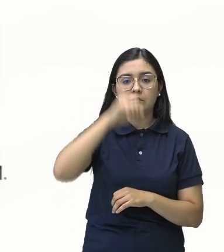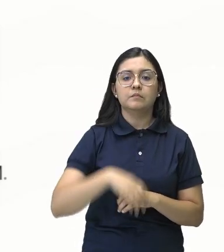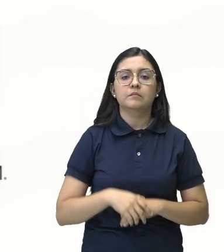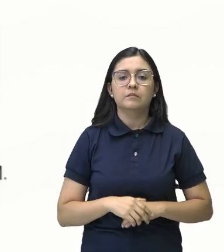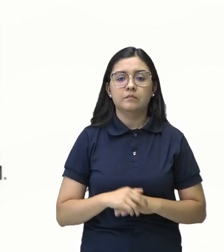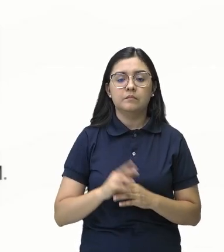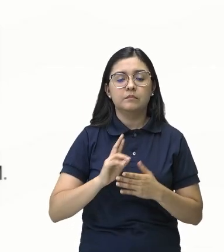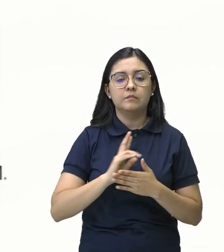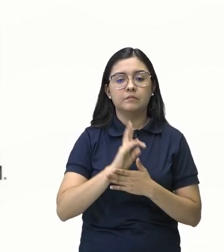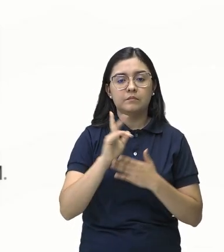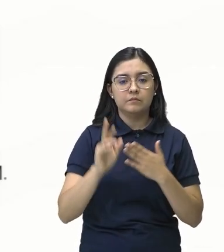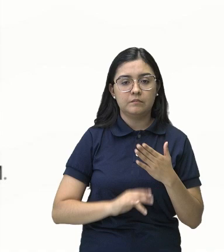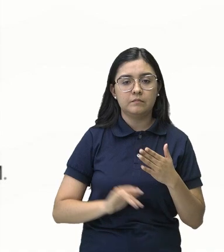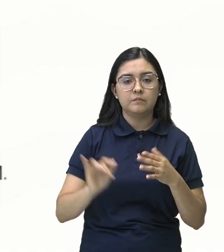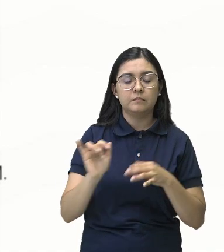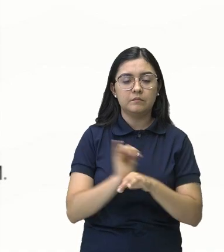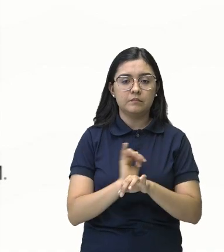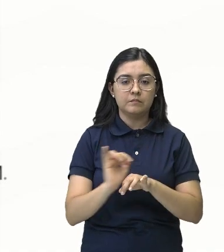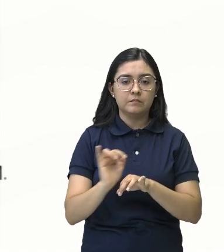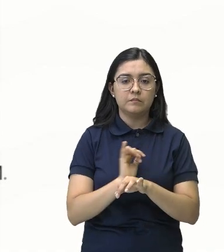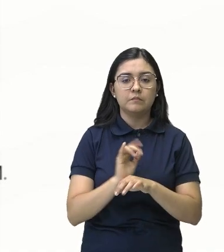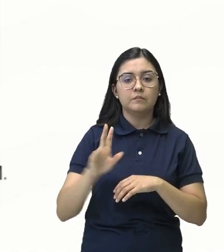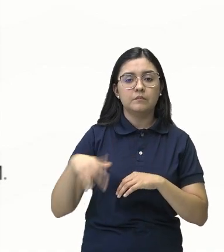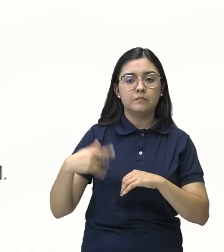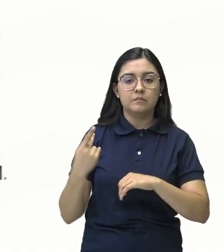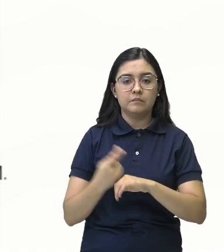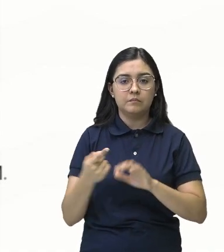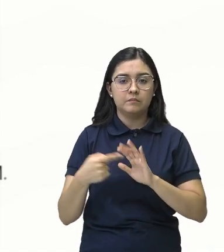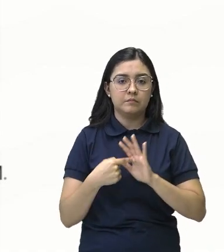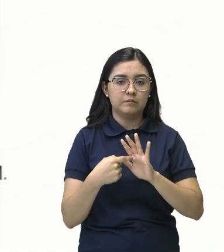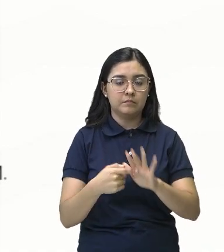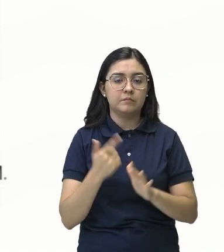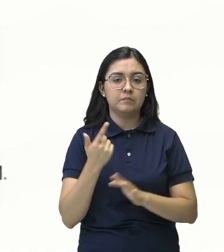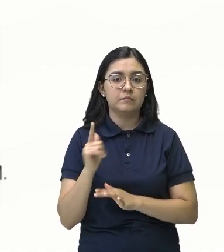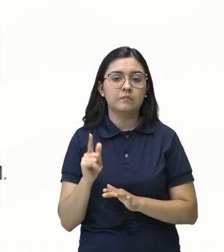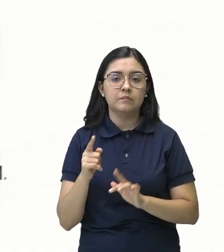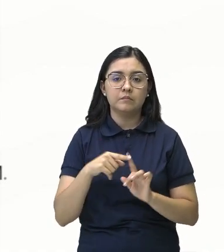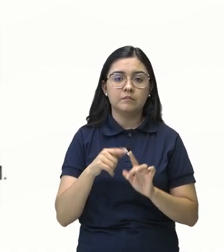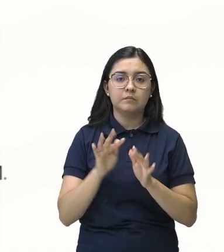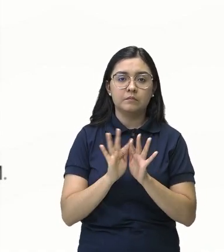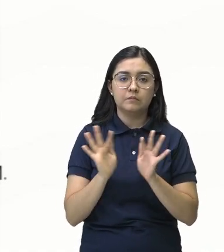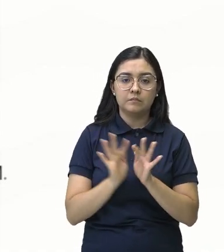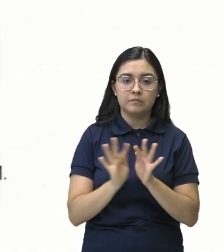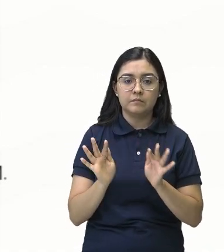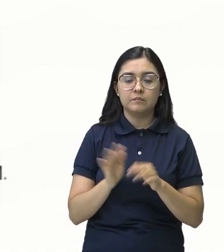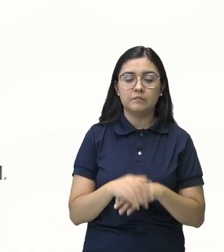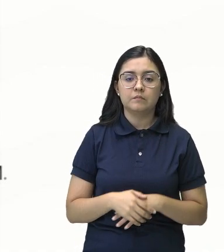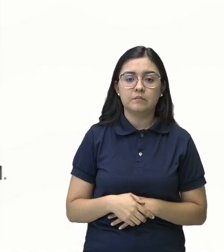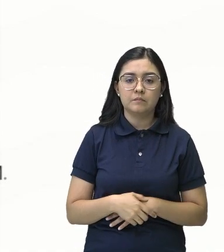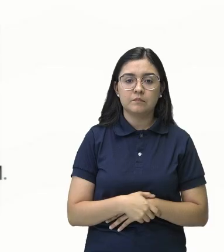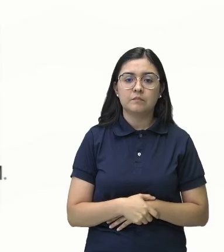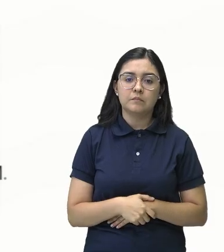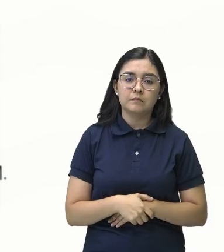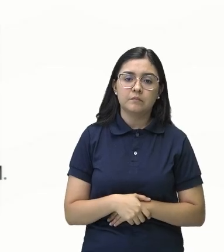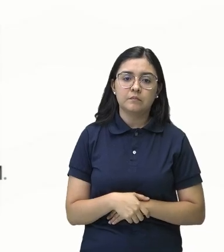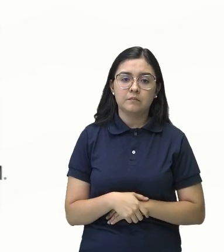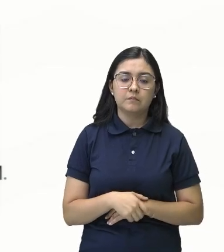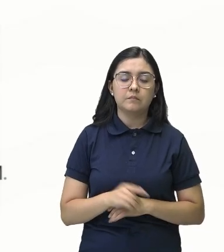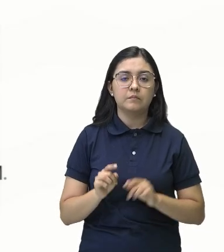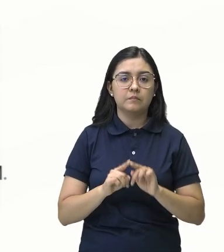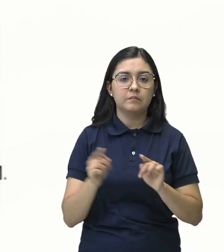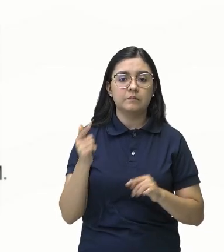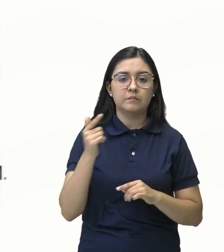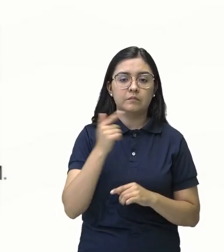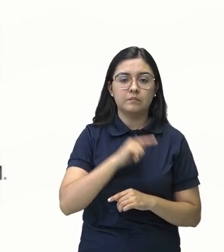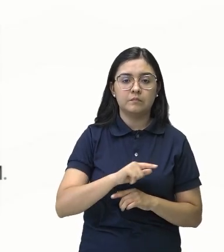todas as formas, tá bom? Depois eu vou mostrar uma forma que é bem mais simples, mas pode ser que não se consiga aplicar